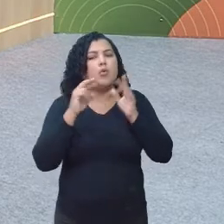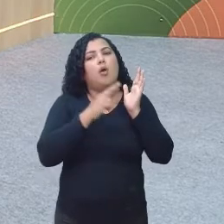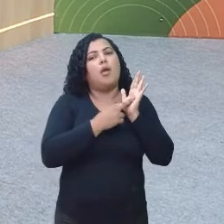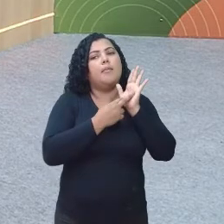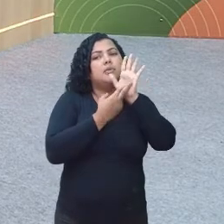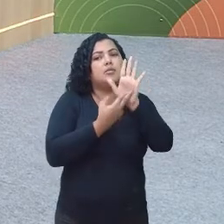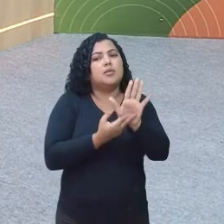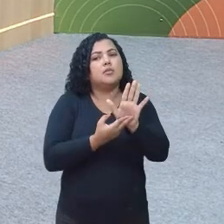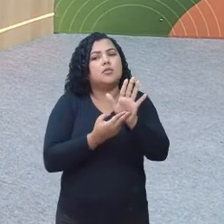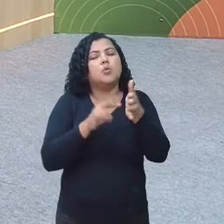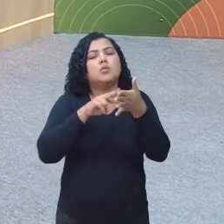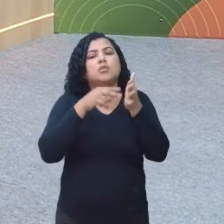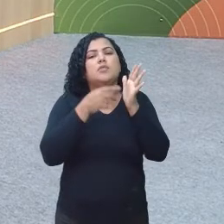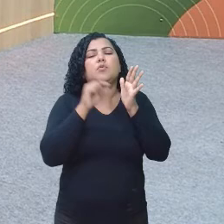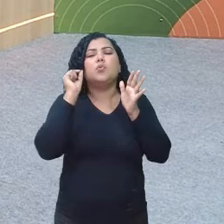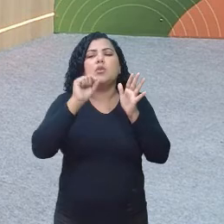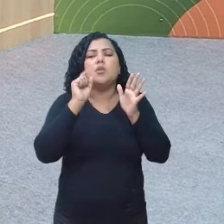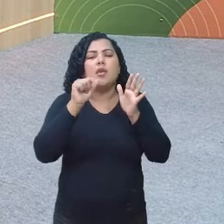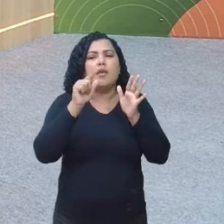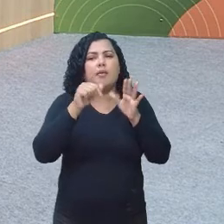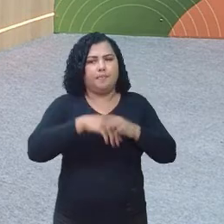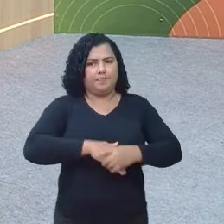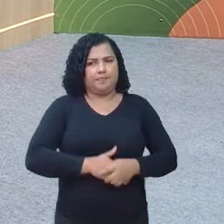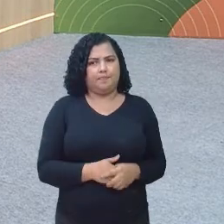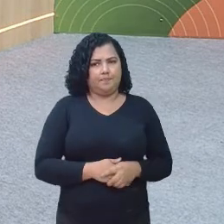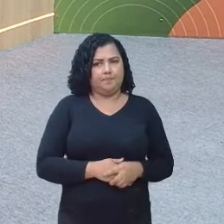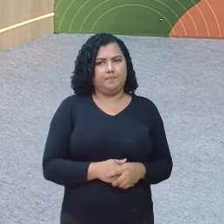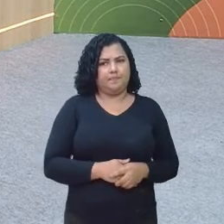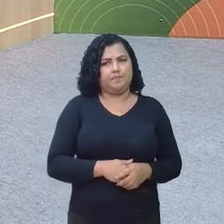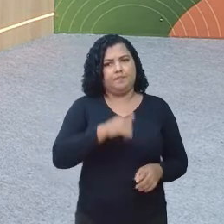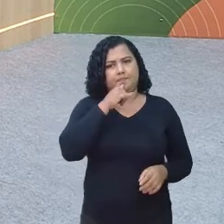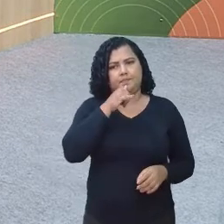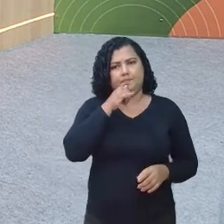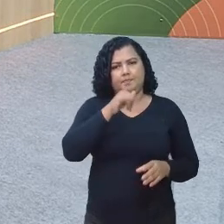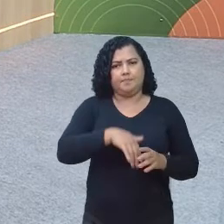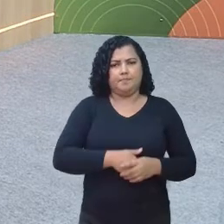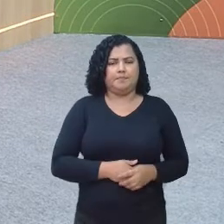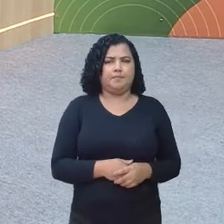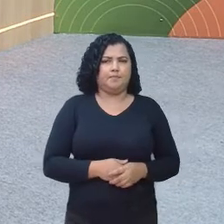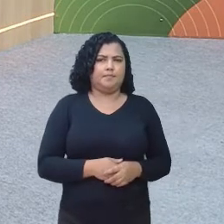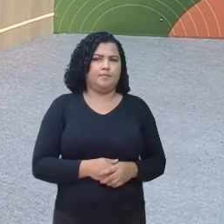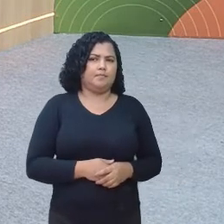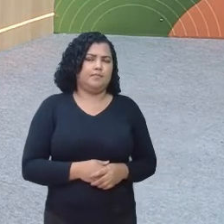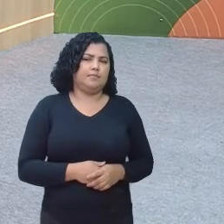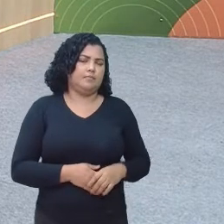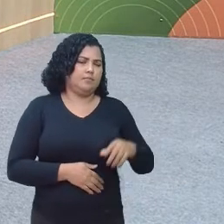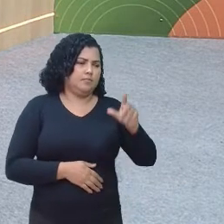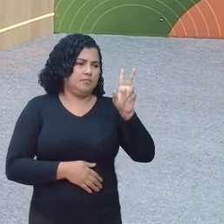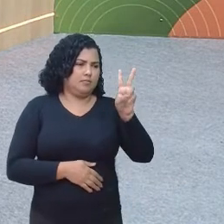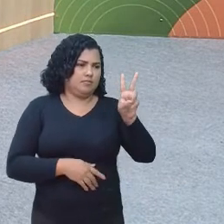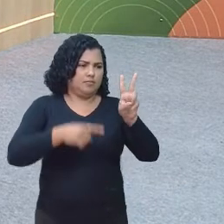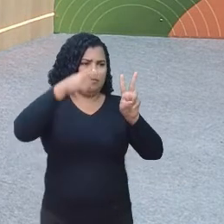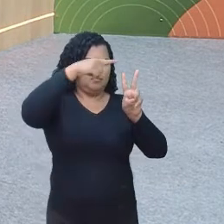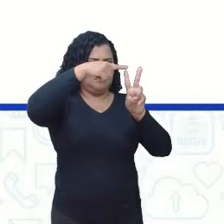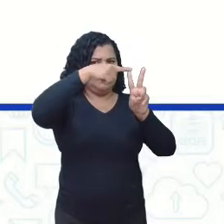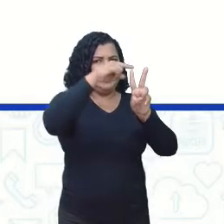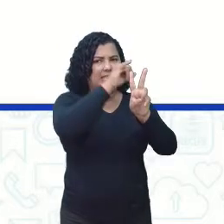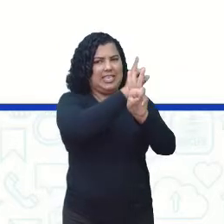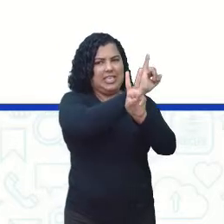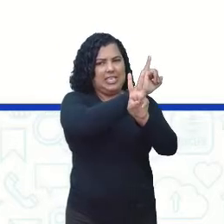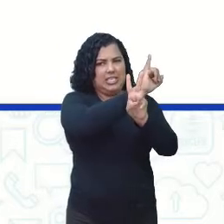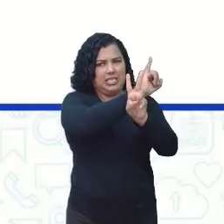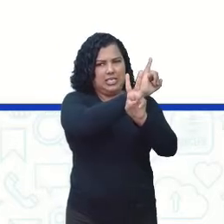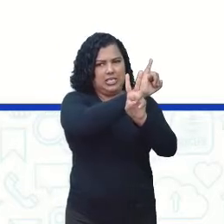indicação do que elas informam em cada uma delas, tá certo? Então vamos lá. Aquele izinho ali, ó, que ficou, por exemplo,